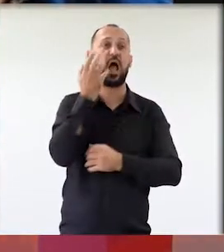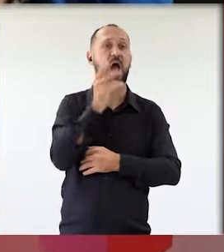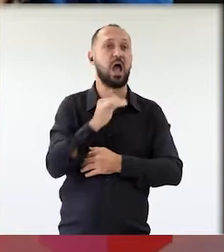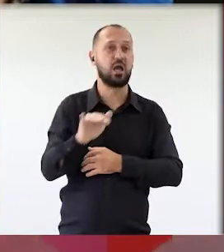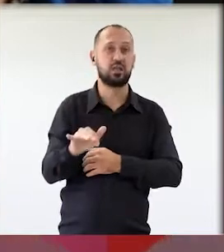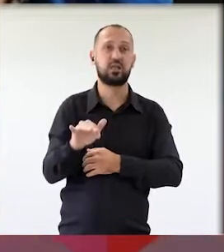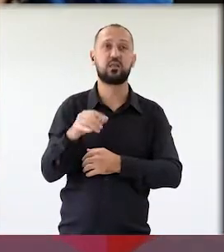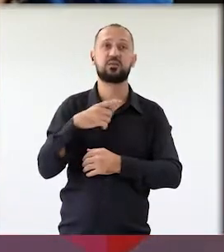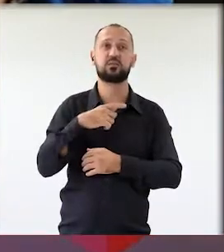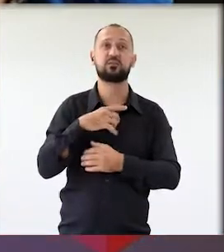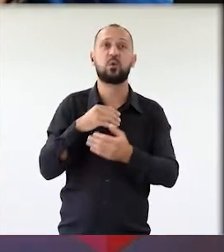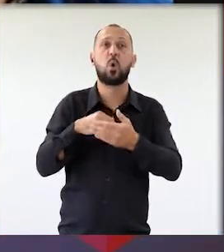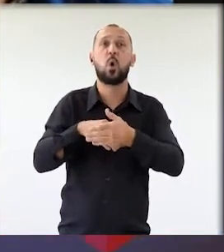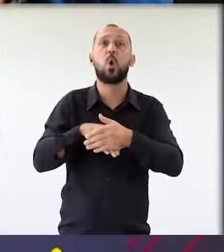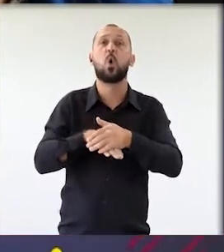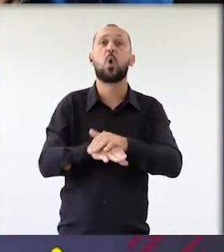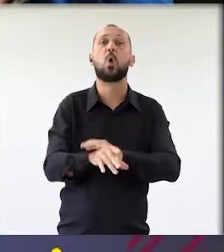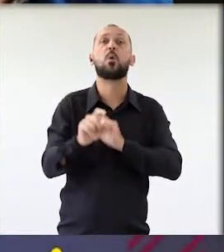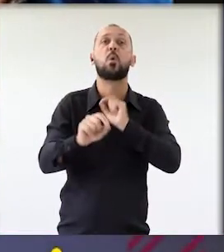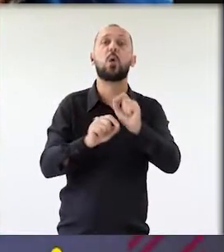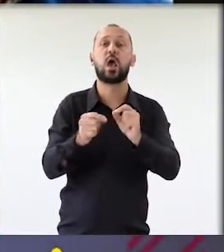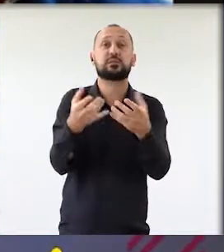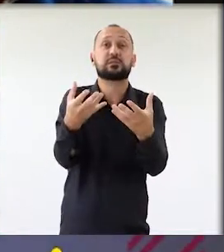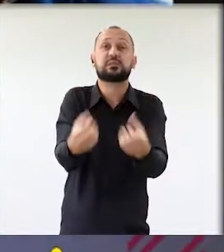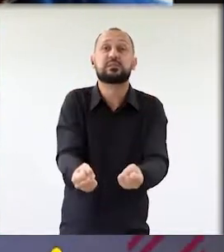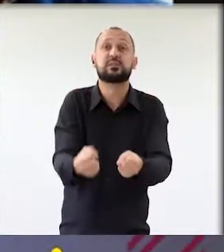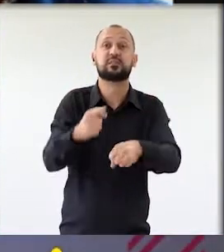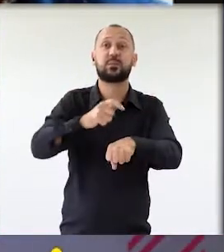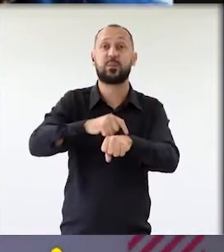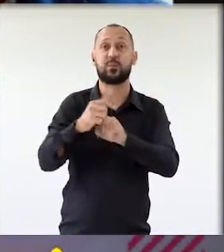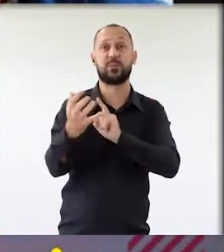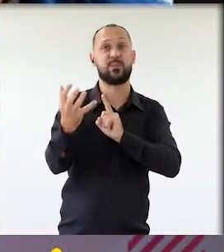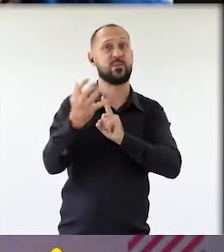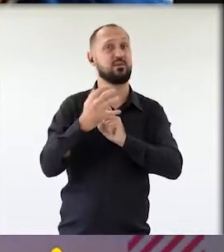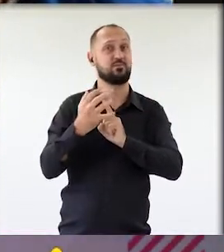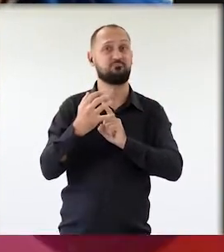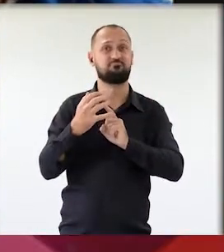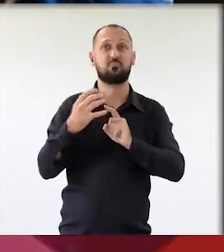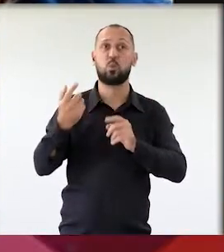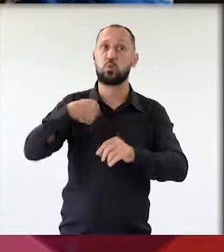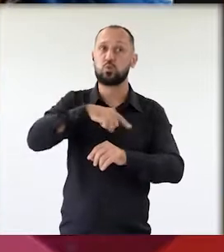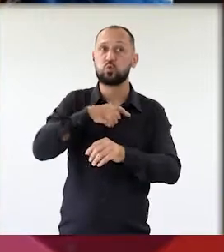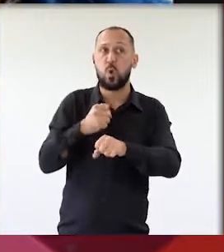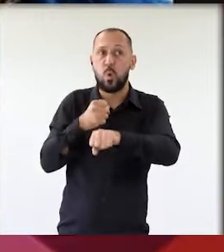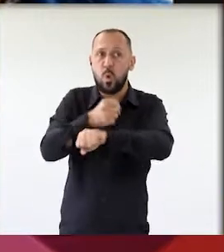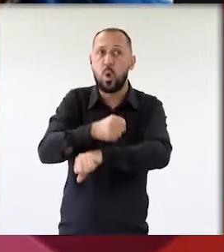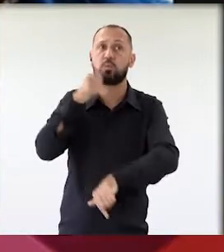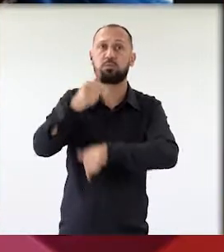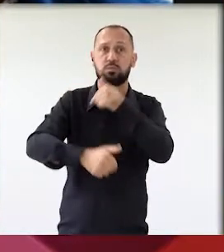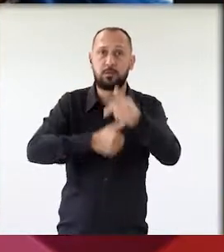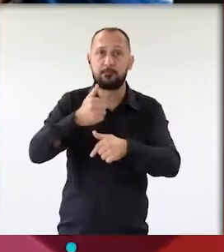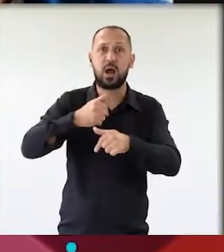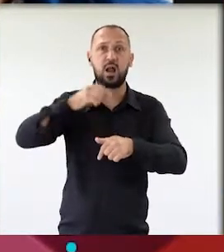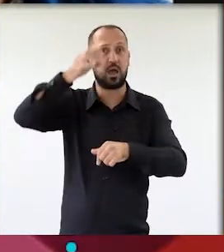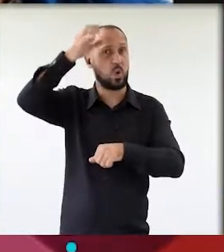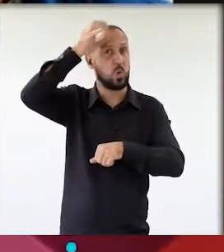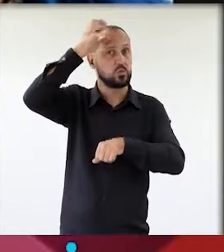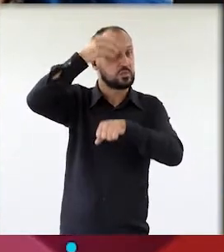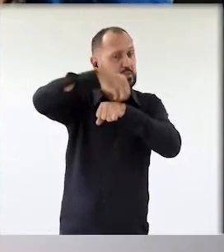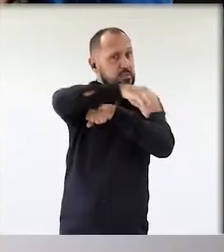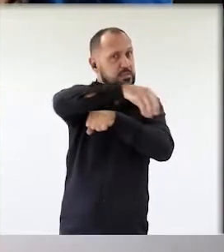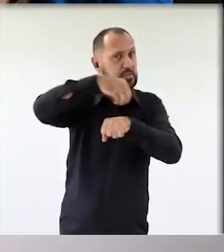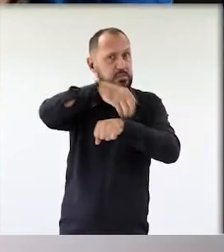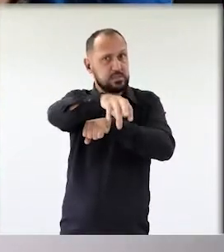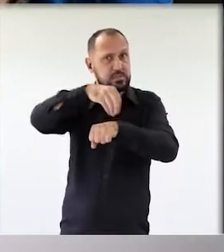infelizmente, muitas crianças acabam sendo submetidas a essa condição. Então, a gente realmente vem intensificando aí os trabalhos